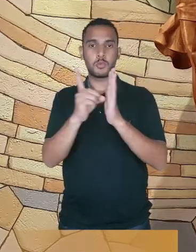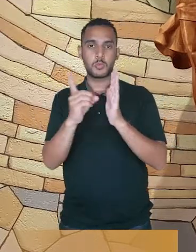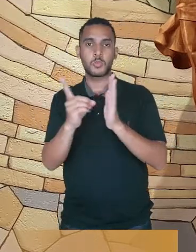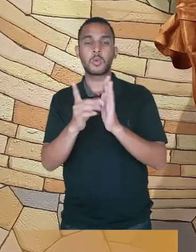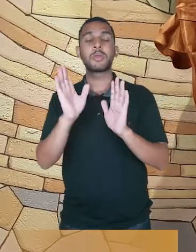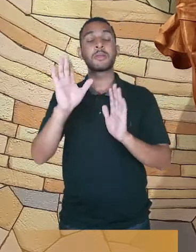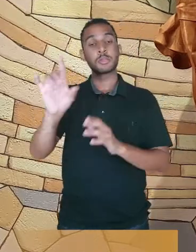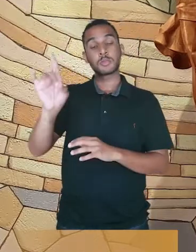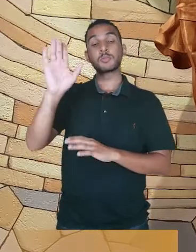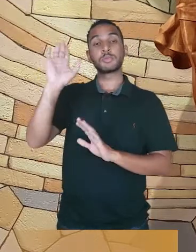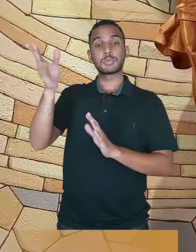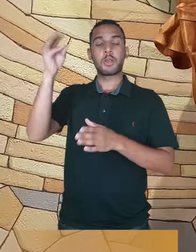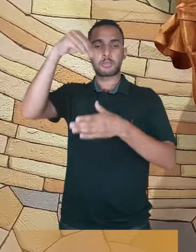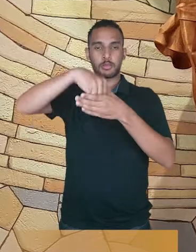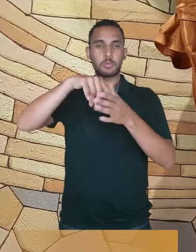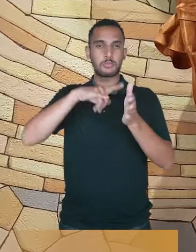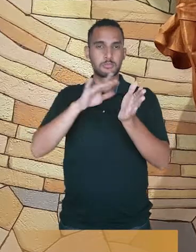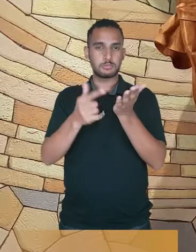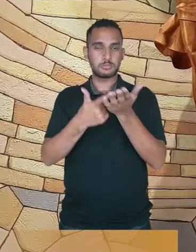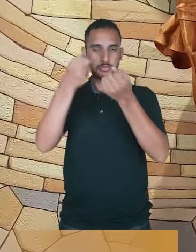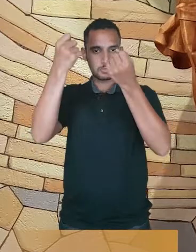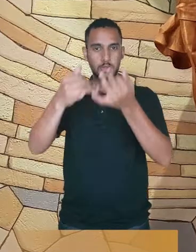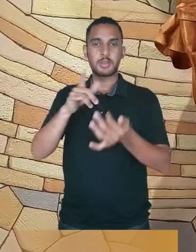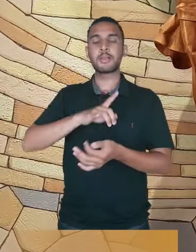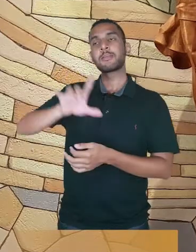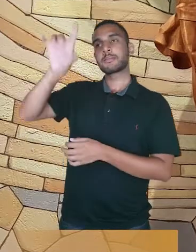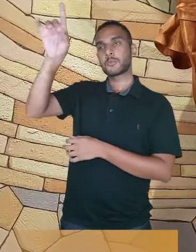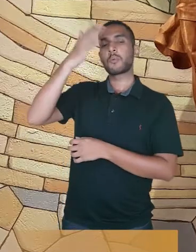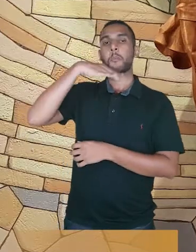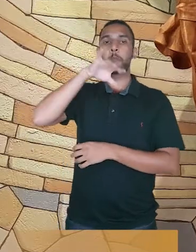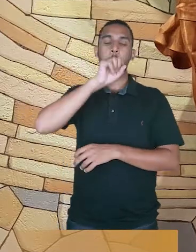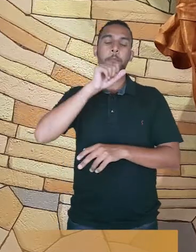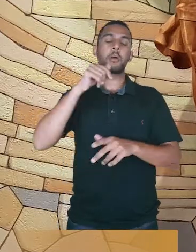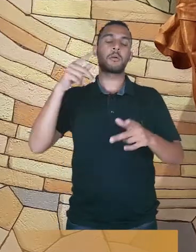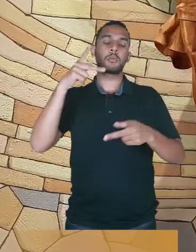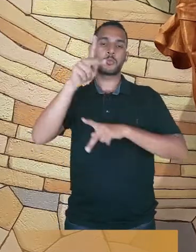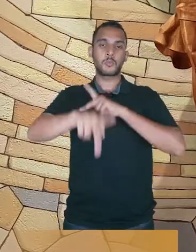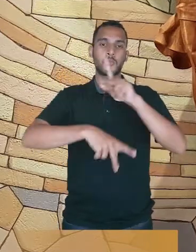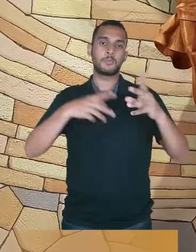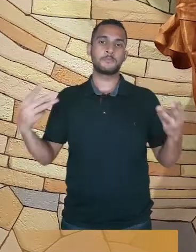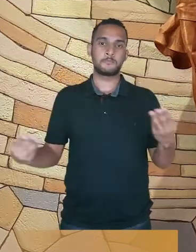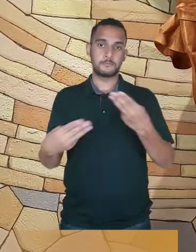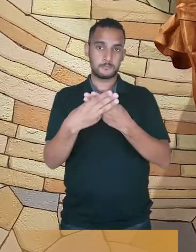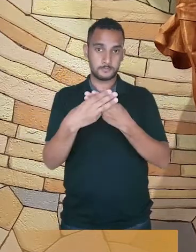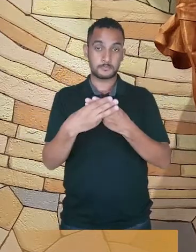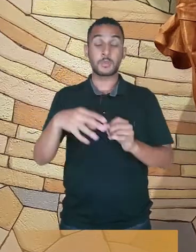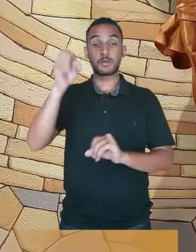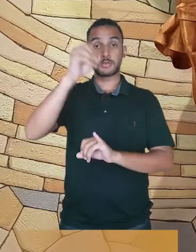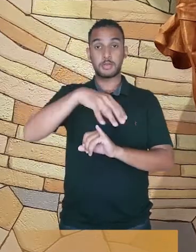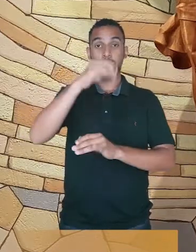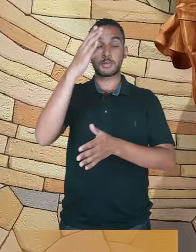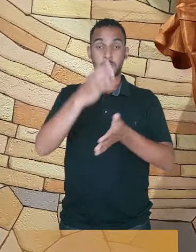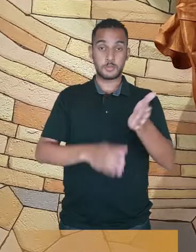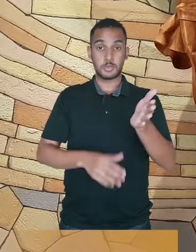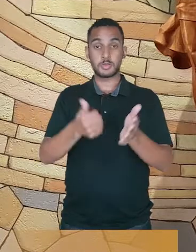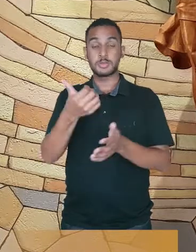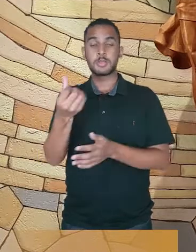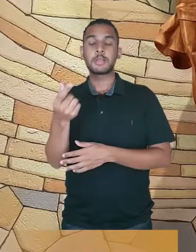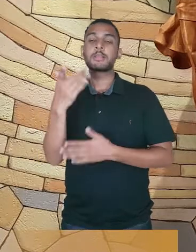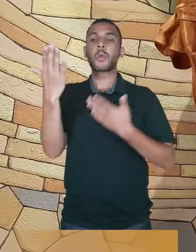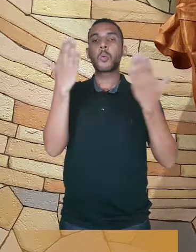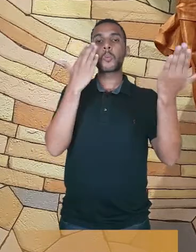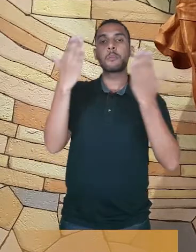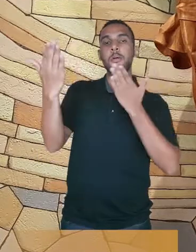deus já era abordado como país rafael no livro de isaías capítulo 66 ele é comparado a uma